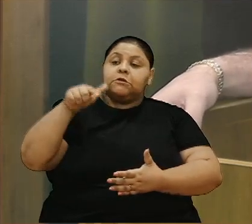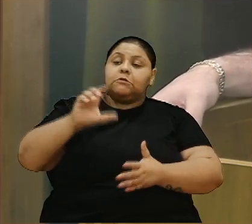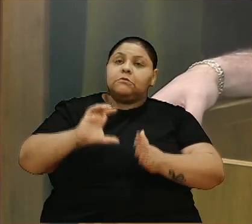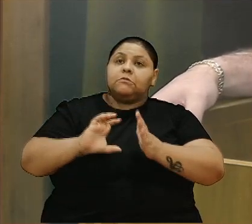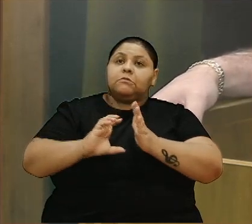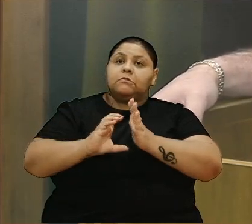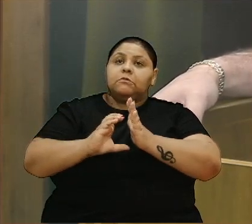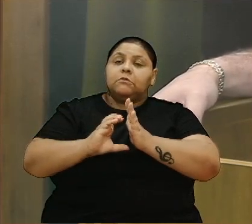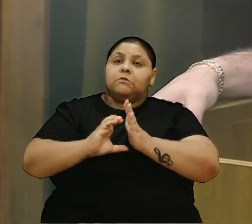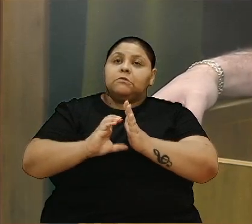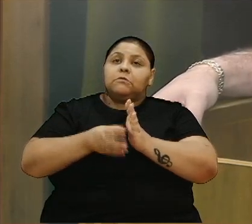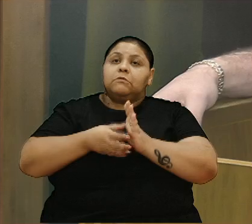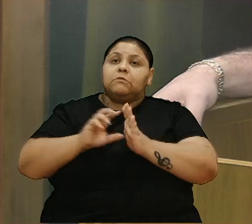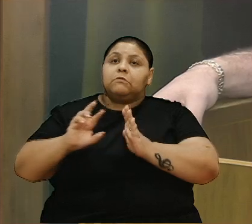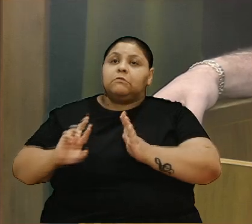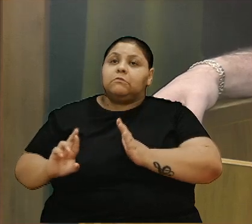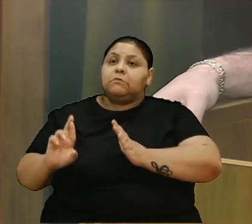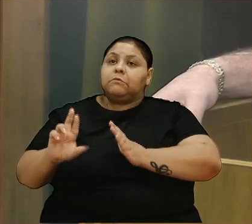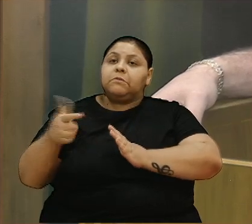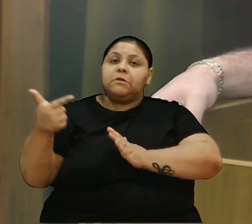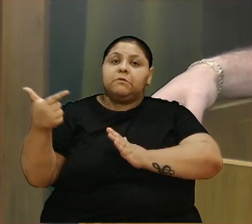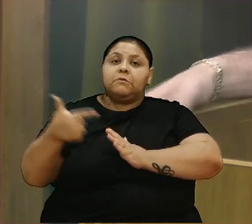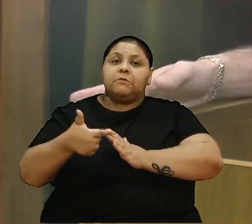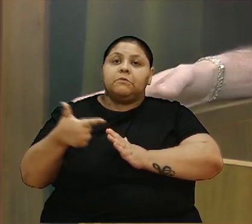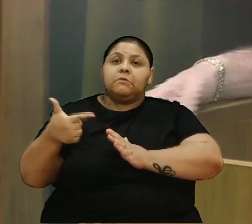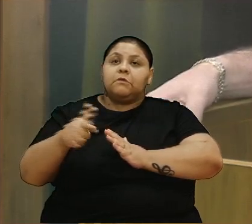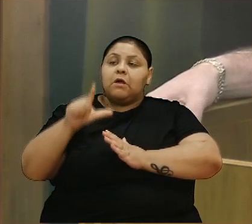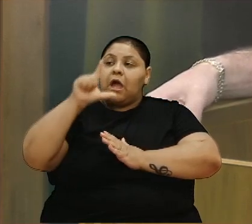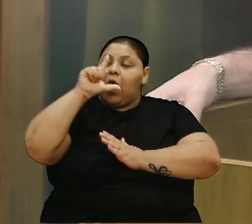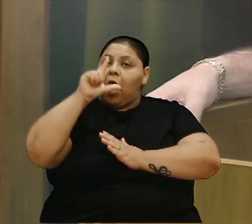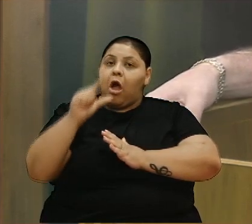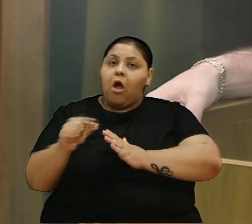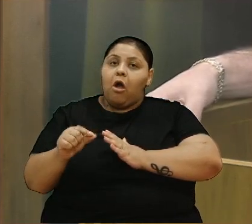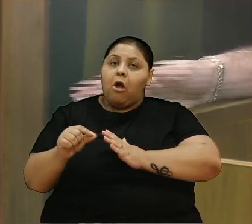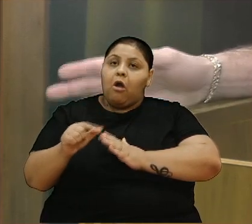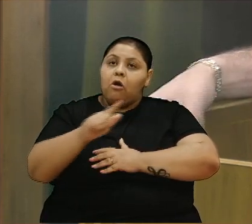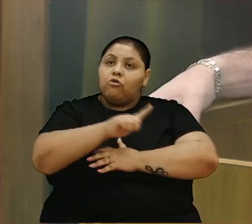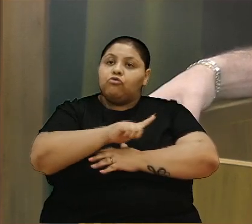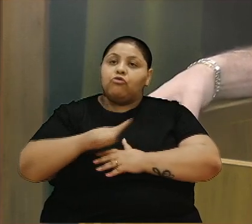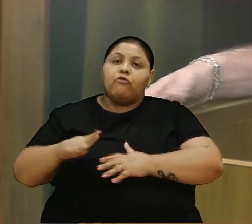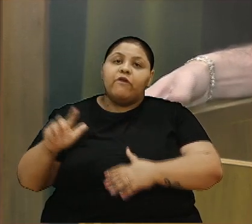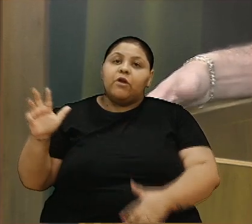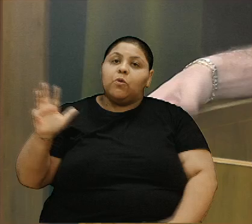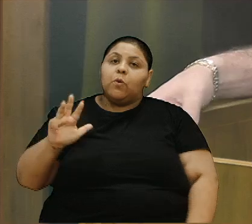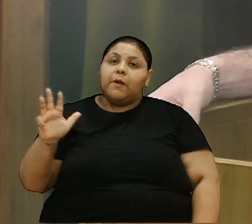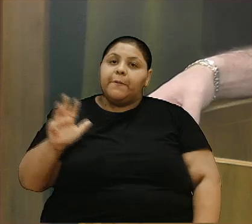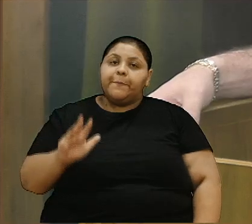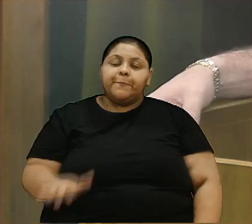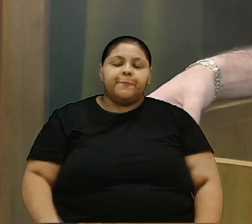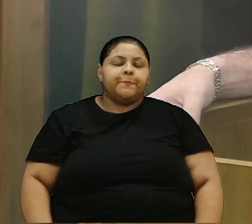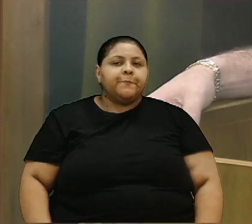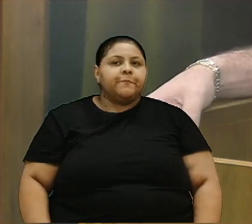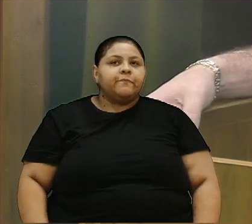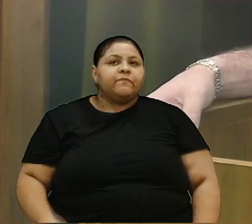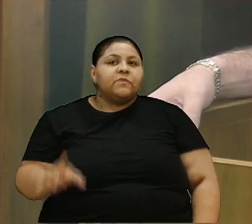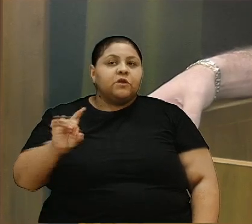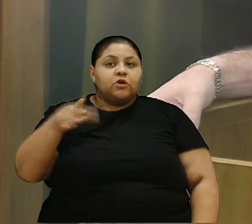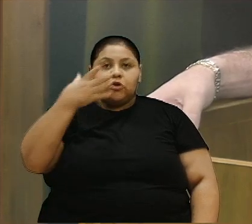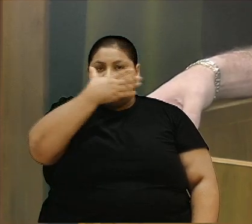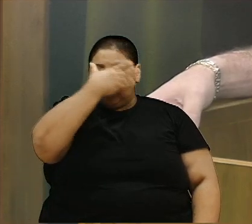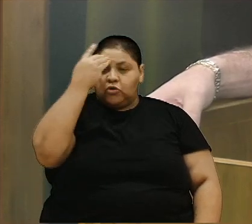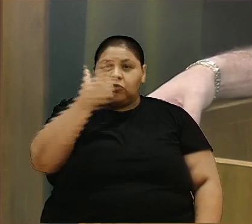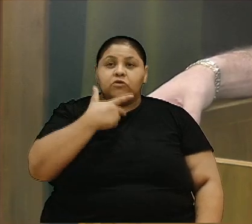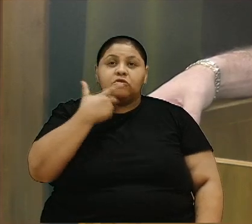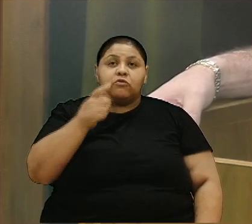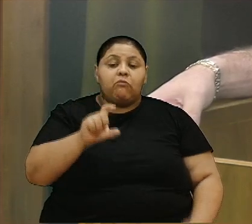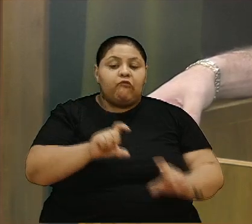PSB, representado pelo vice Alckmin, do governo Lula. Né? Só esqueceu de dizer